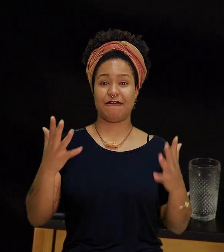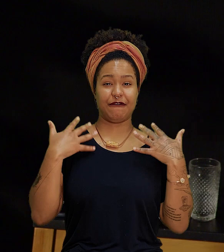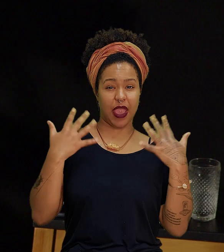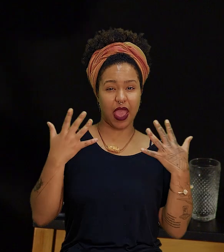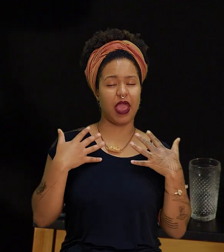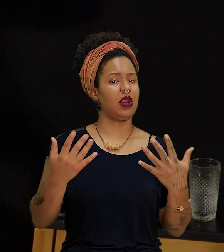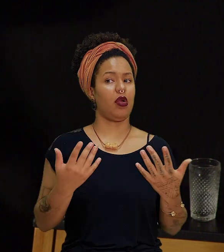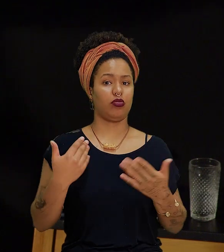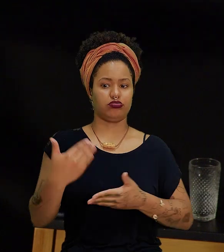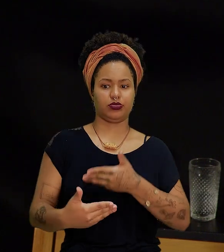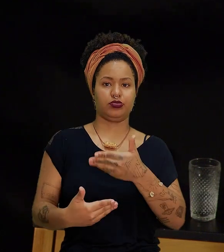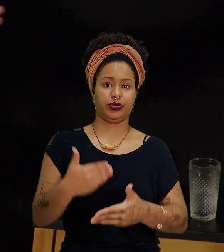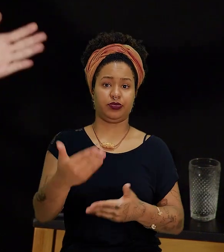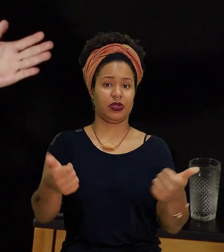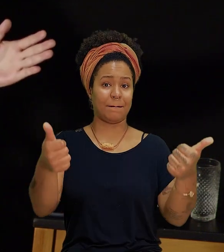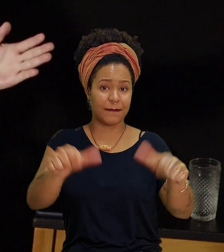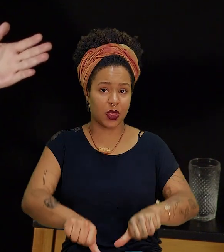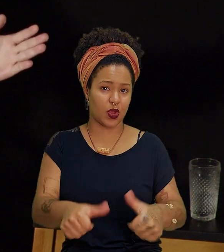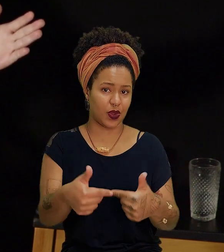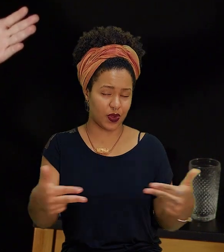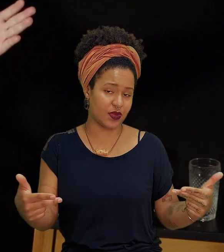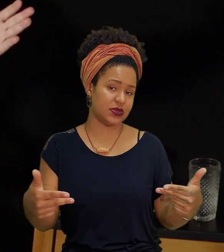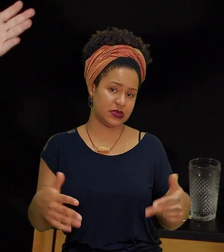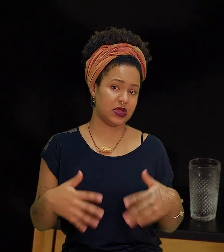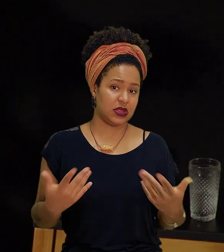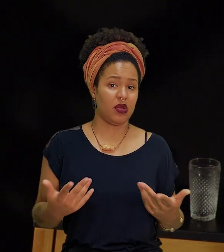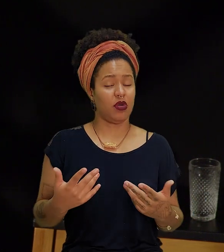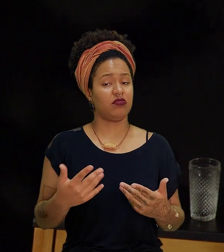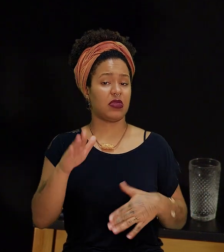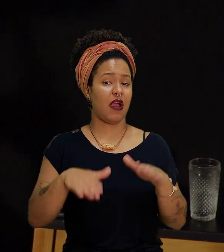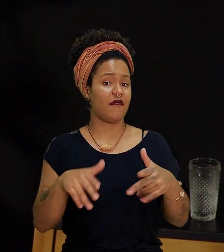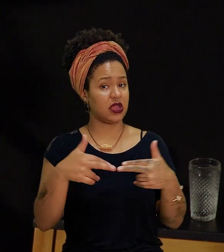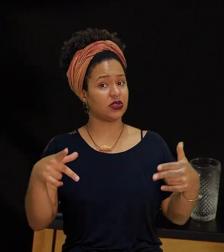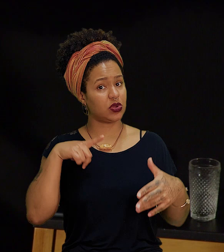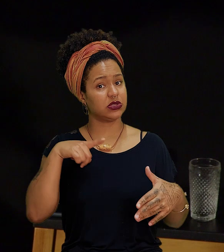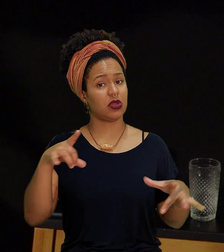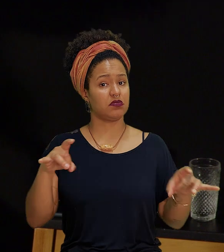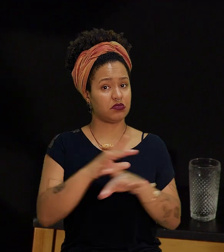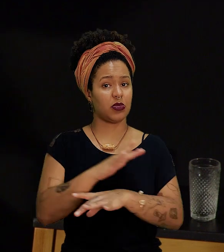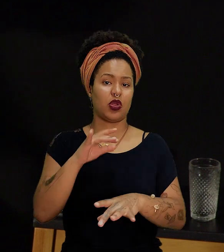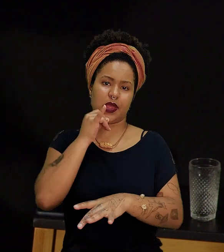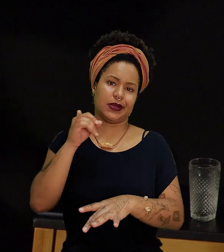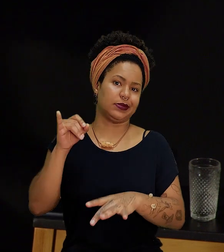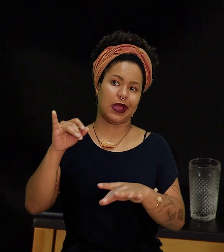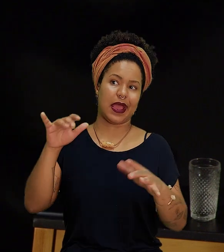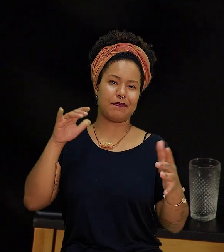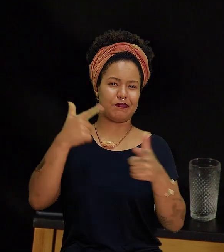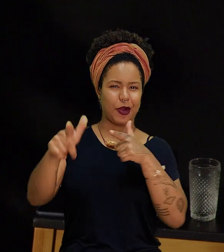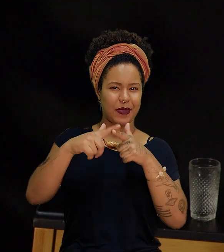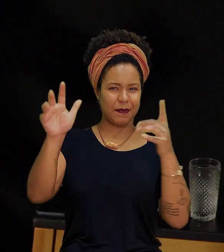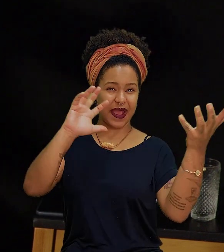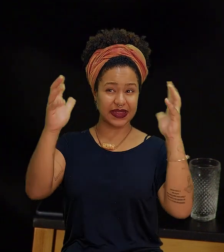A cada verão, essas coisas vão piorar, tá certo? Então, tem coisas que estão instaladas em termos de